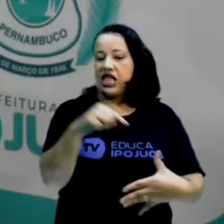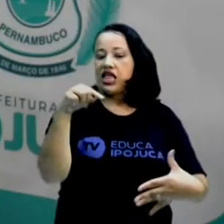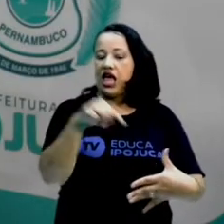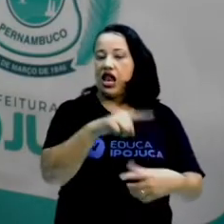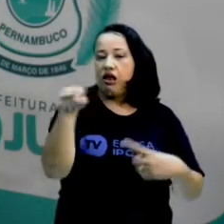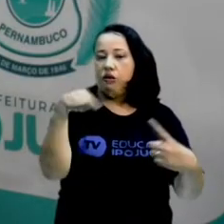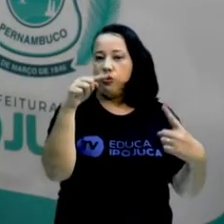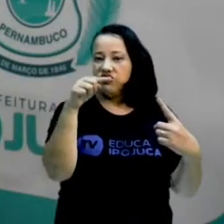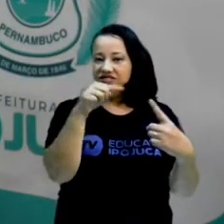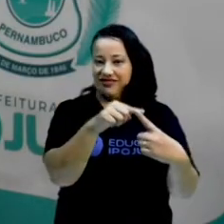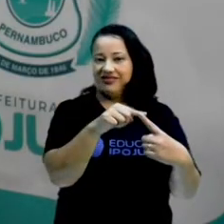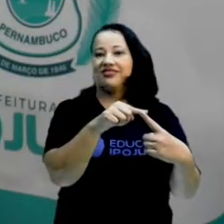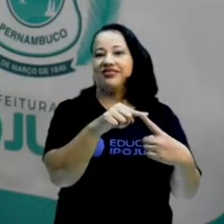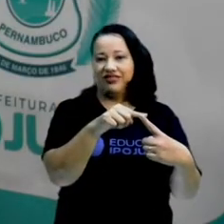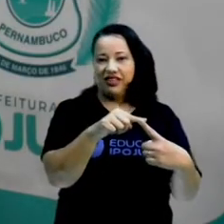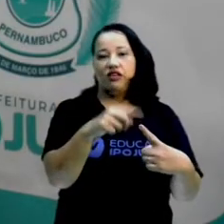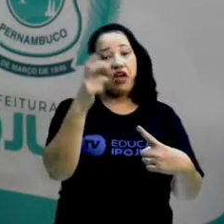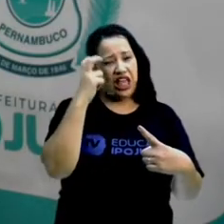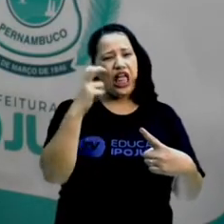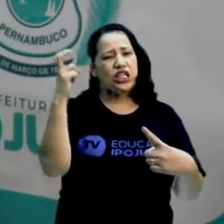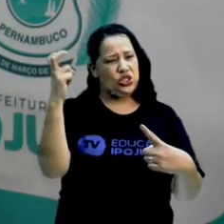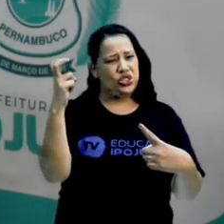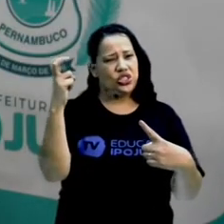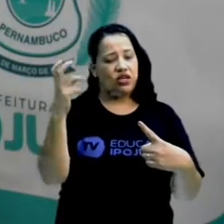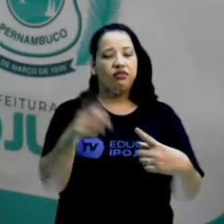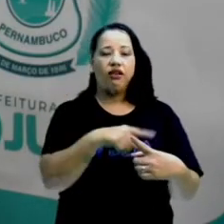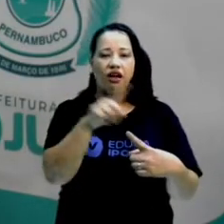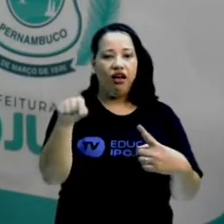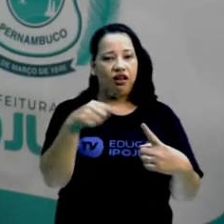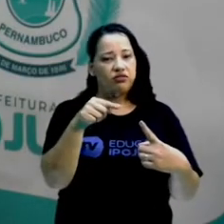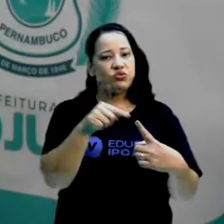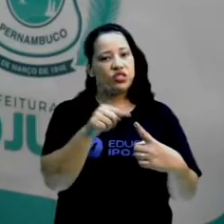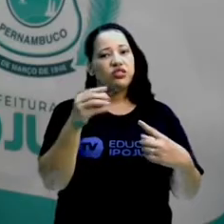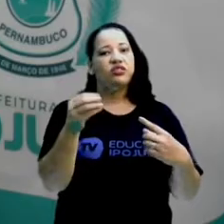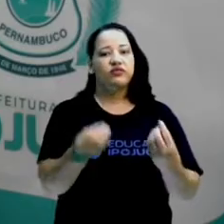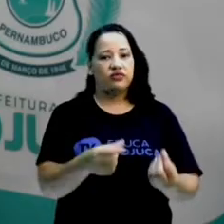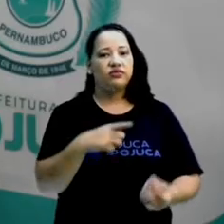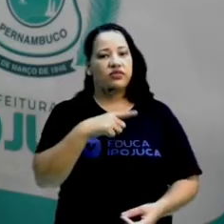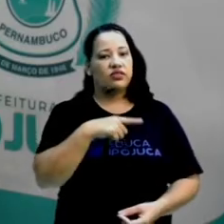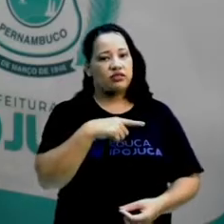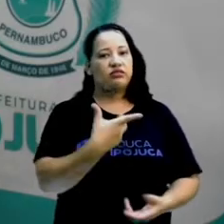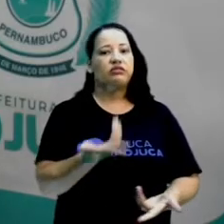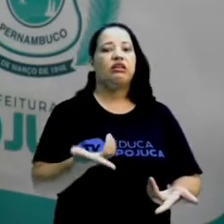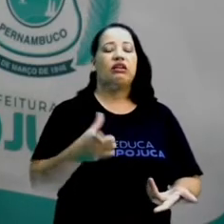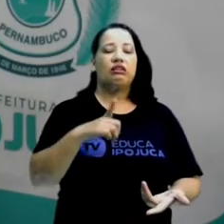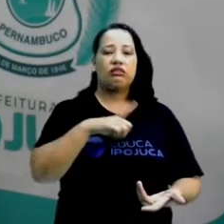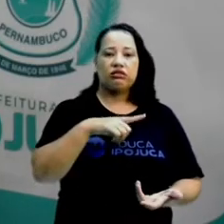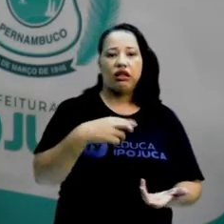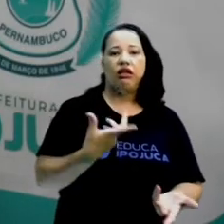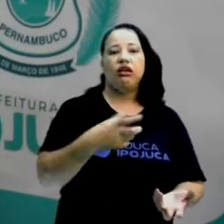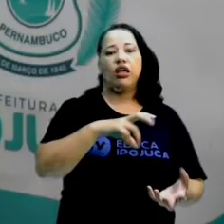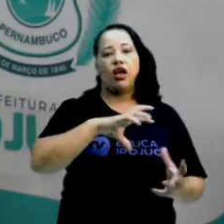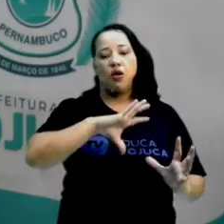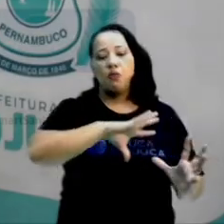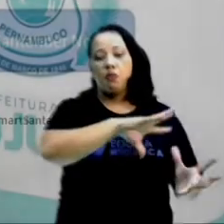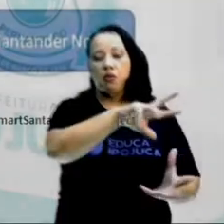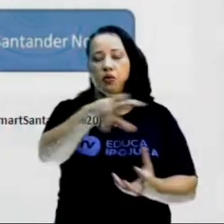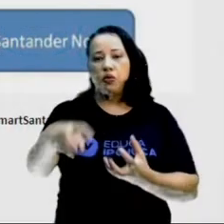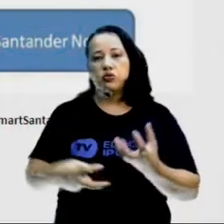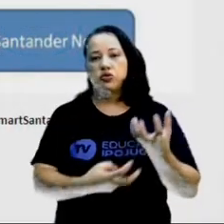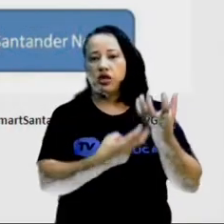esse fim, certo? Uma cidade inteligente que foi criada para esse fim. Questão de sustentabilidade, questão de poluição e tudo